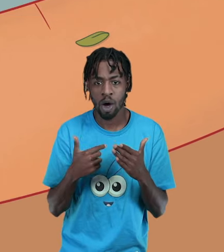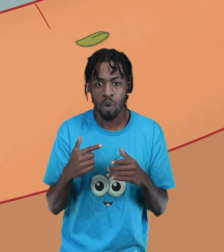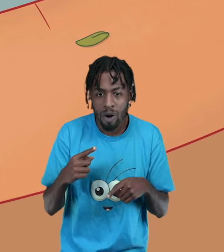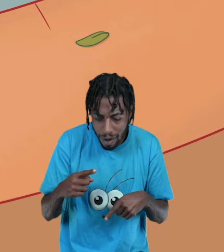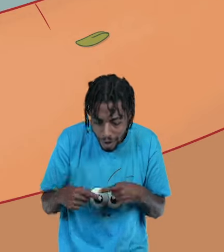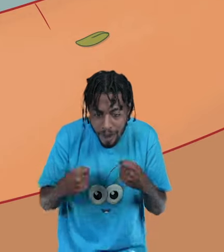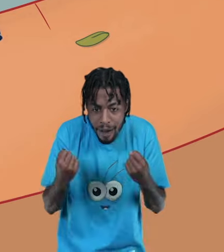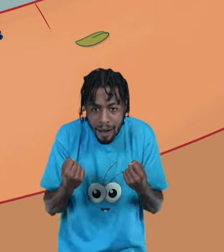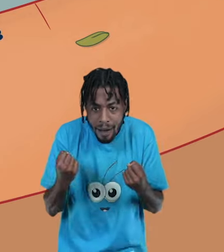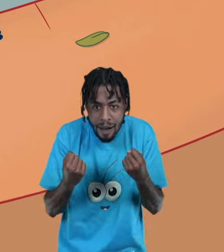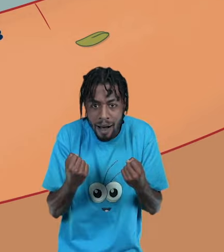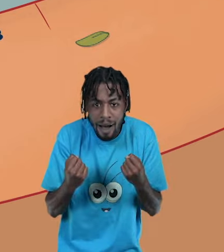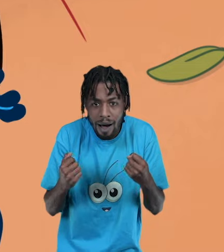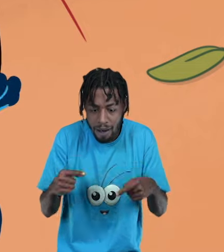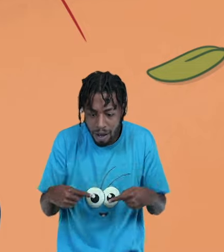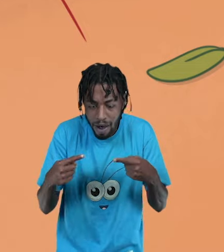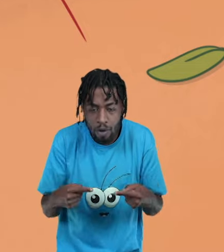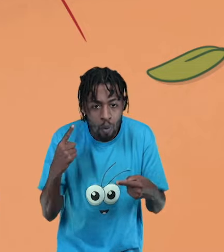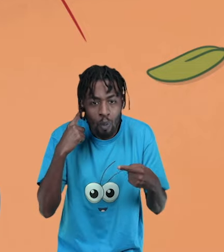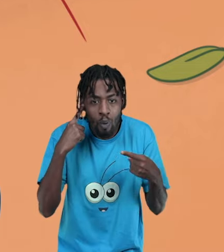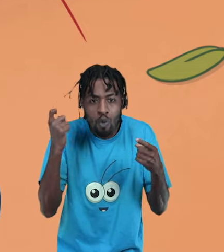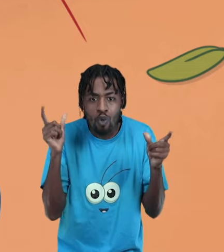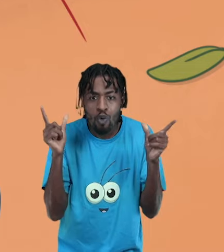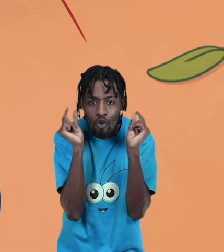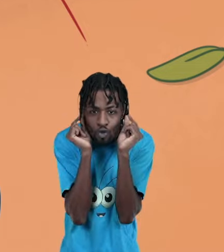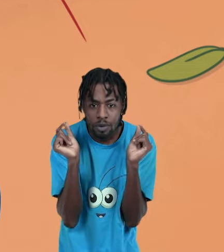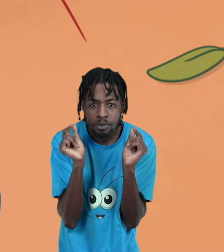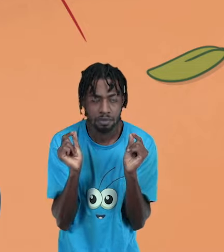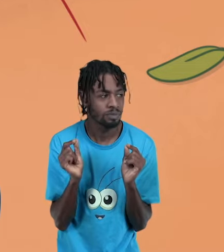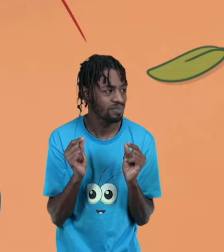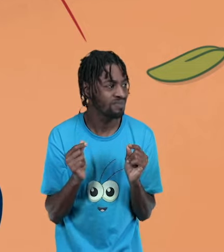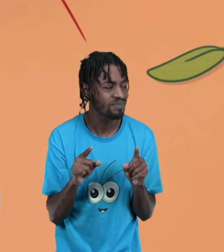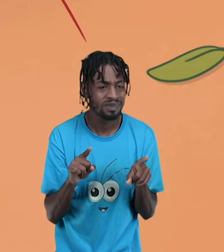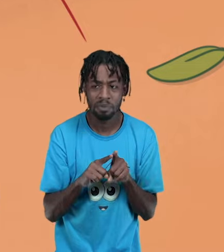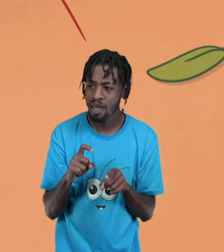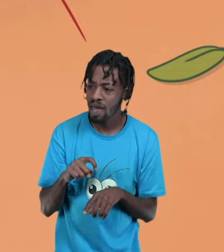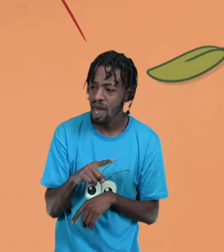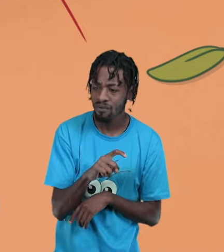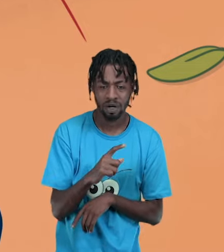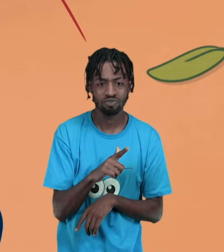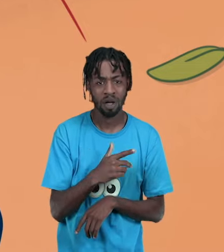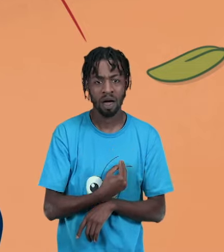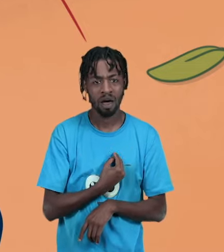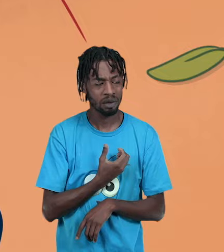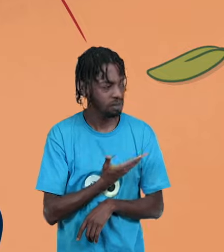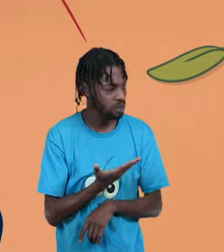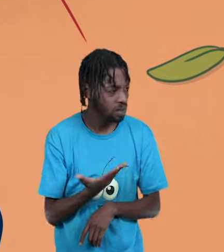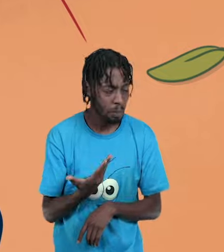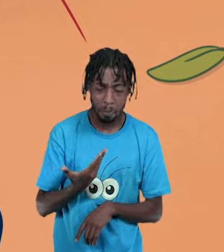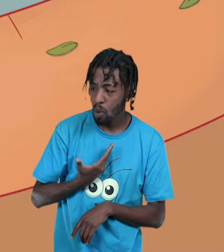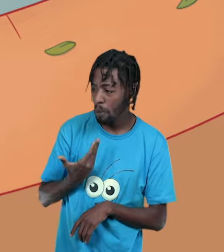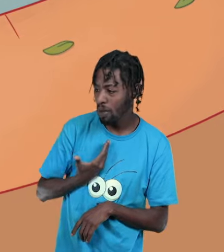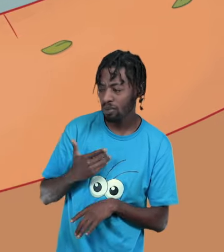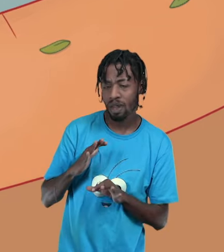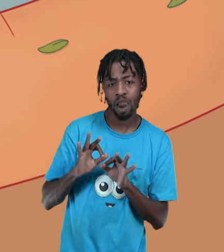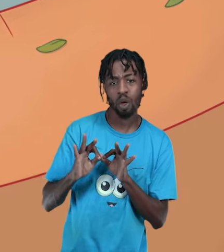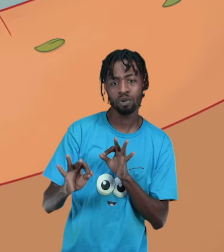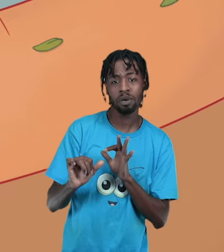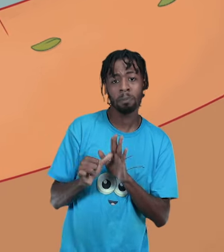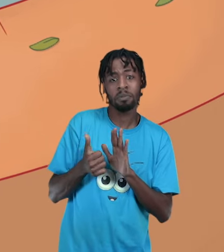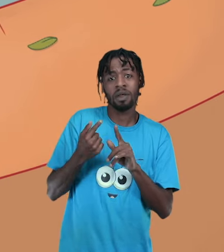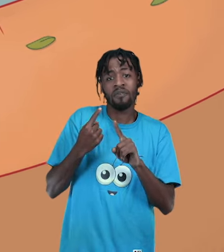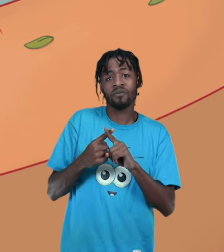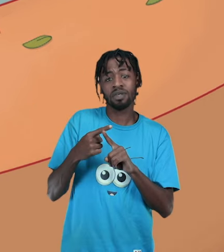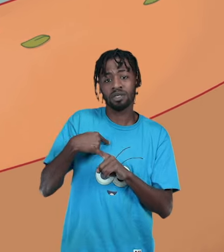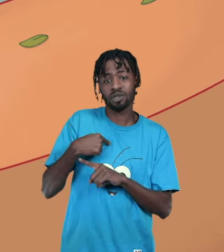o carrinho supersônico. E também ela não está aqui. Ah, queria ter meus amigos por perto. É que esta foi